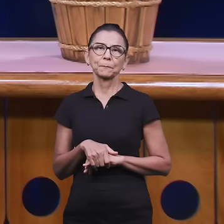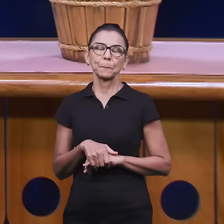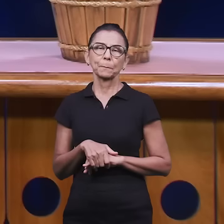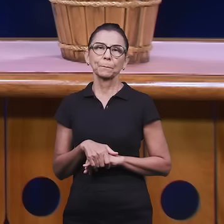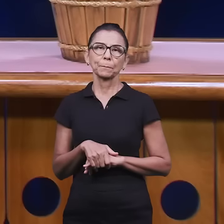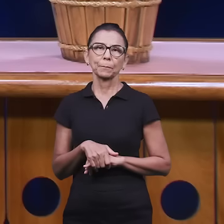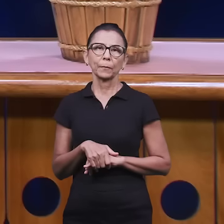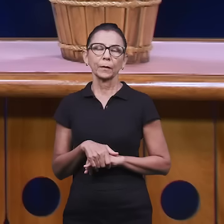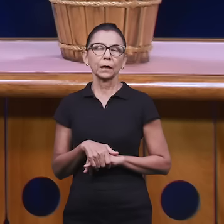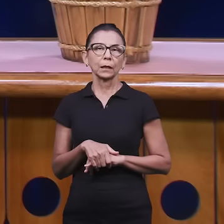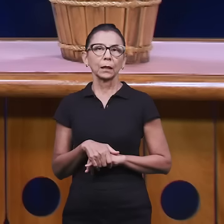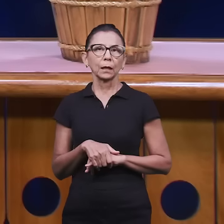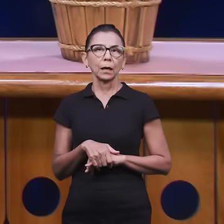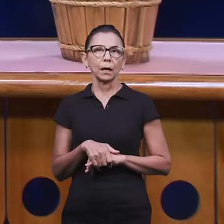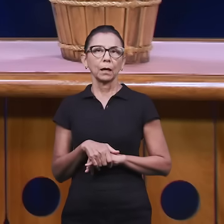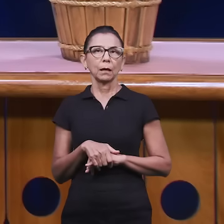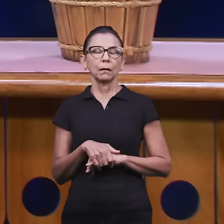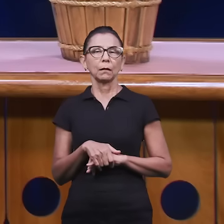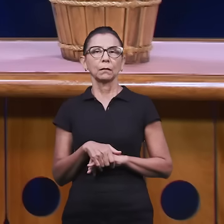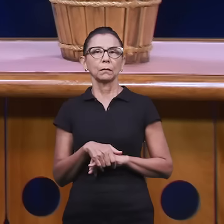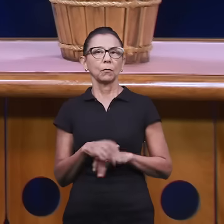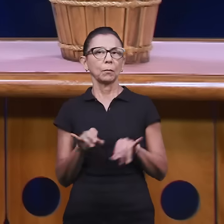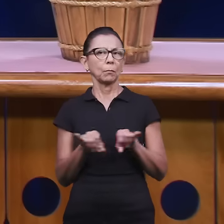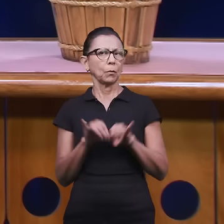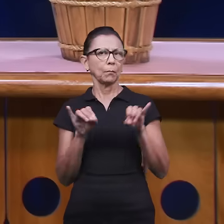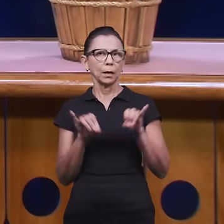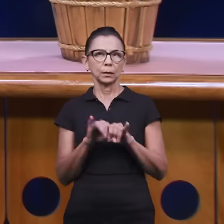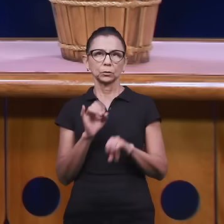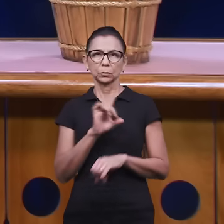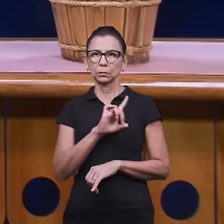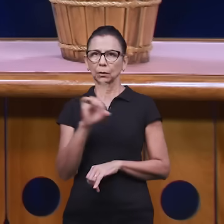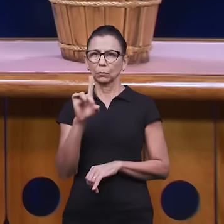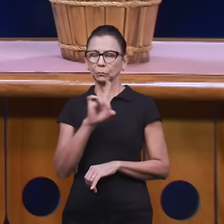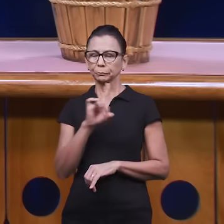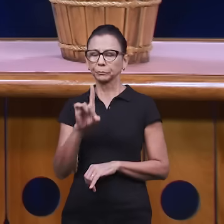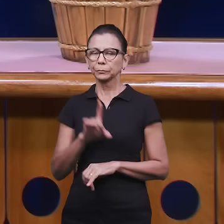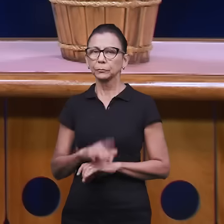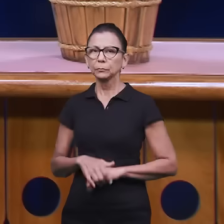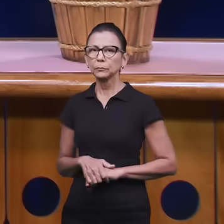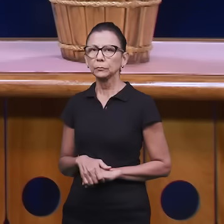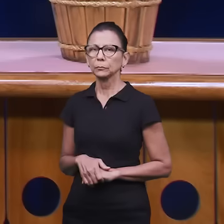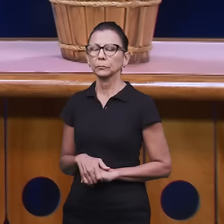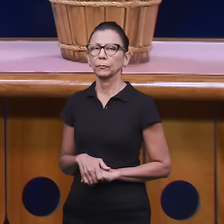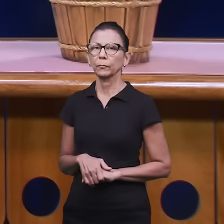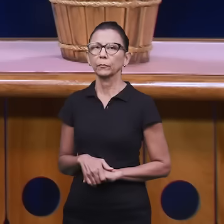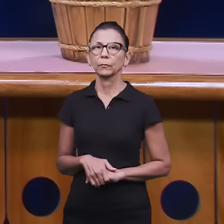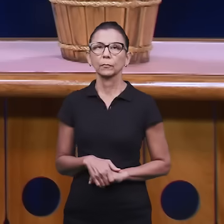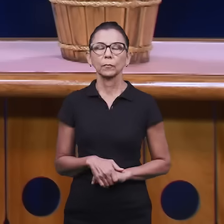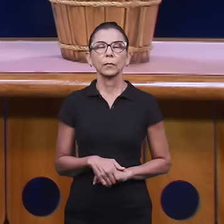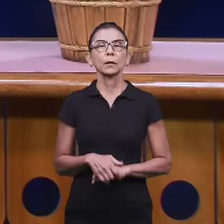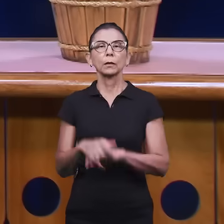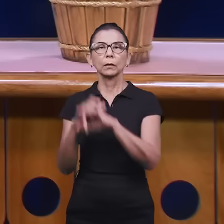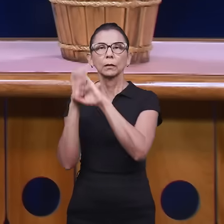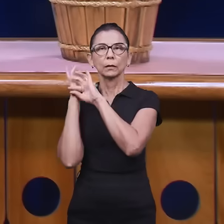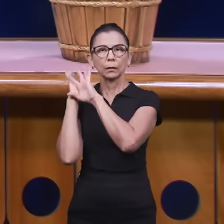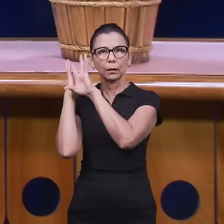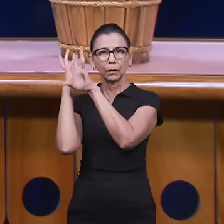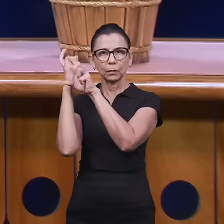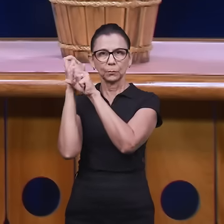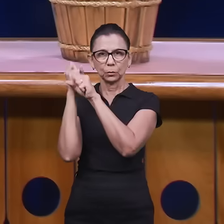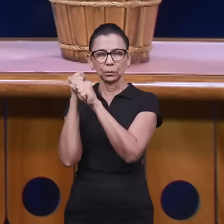Esse fato que aconteceu com Gideão, só para recordarmos, Israel